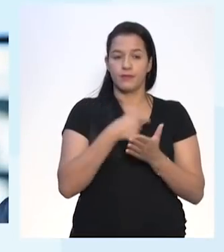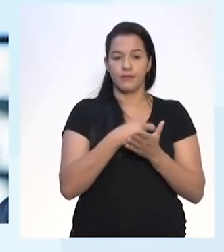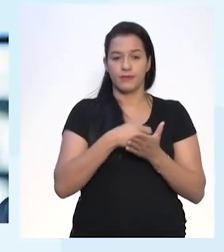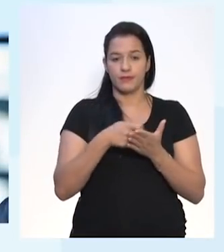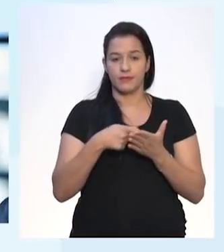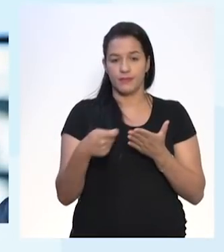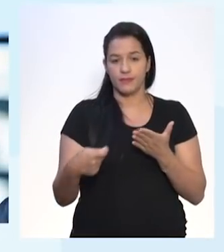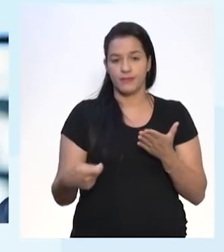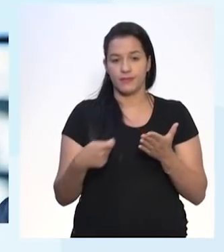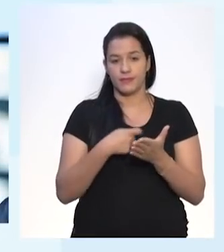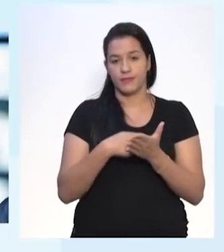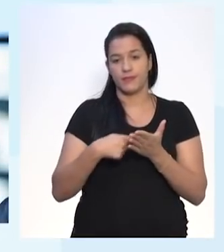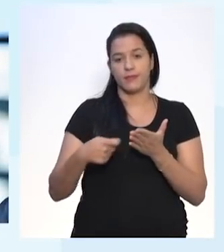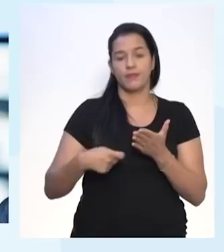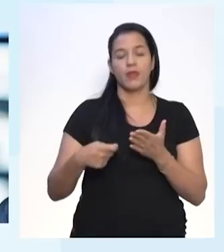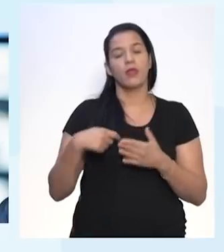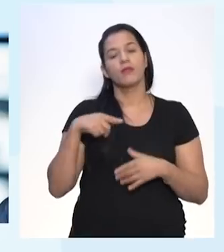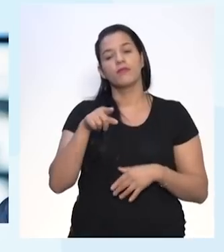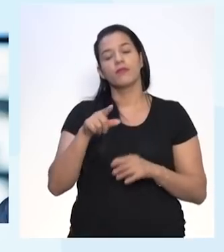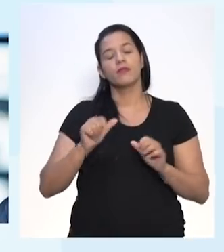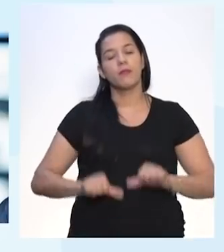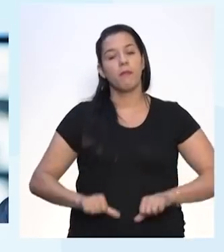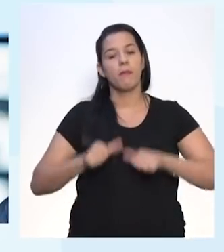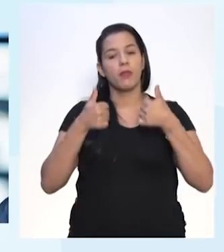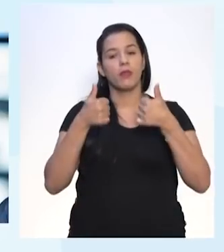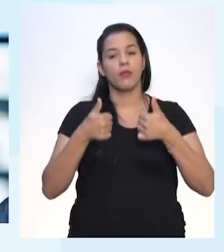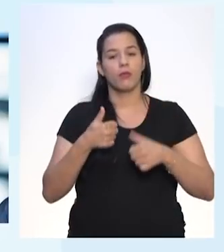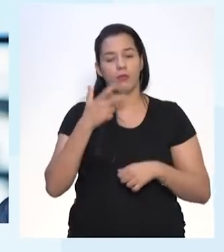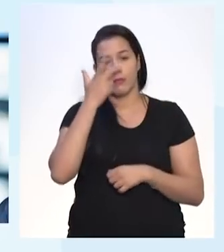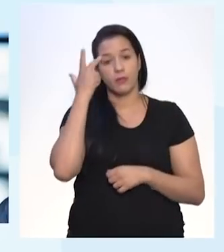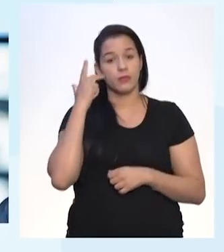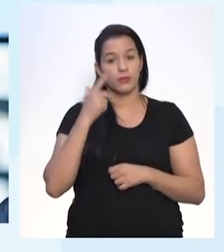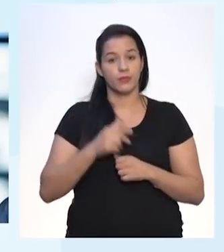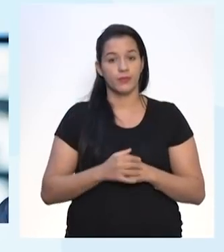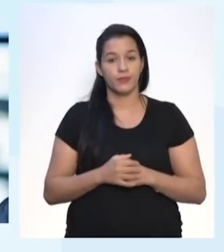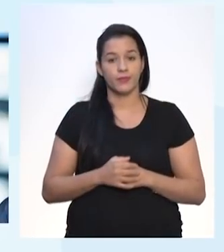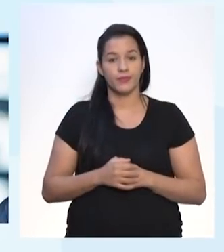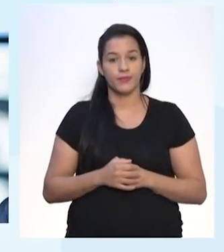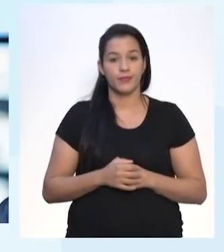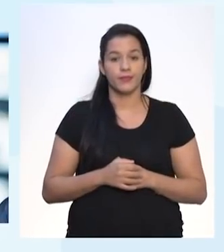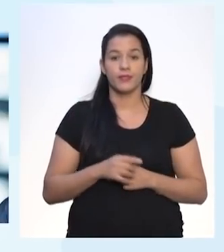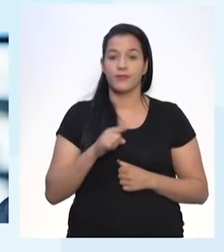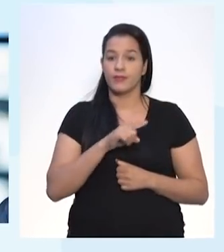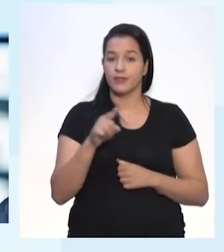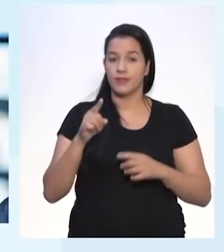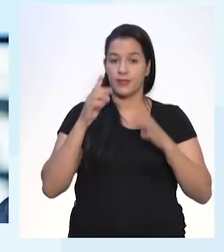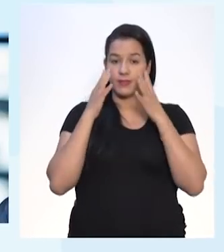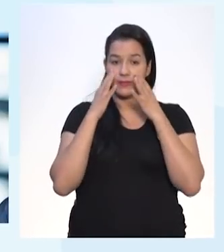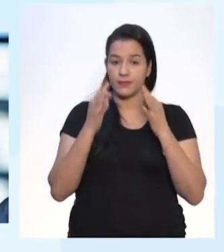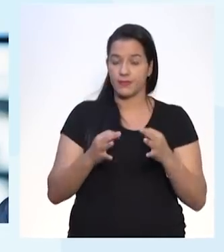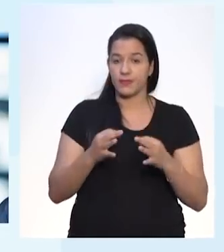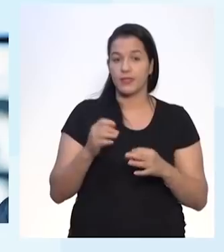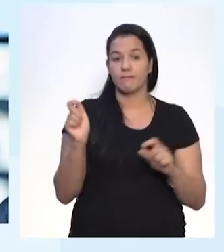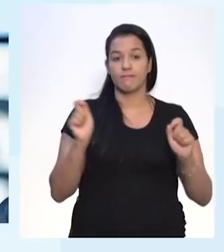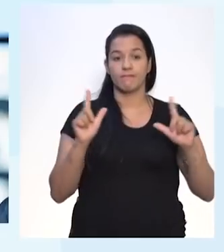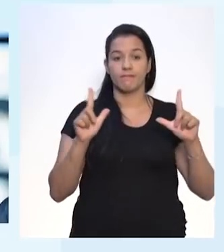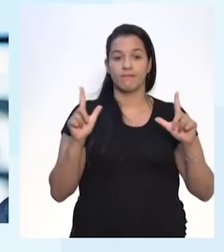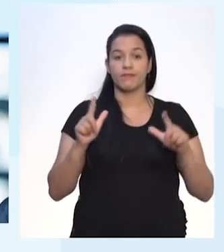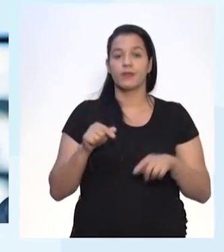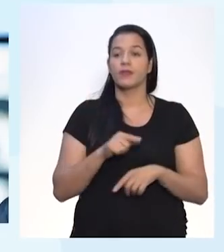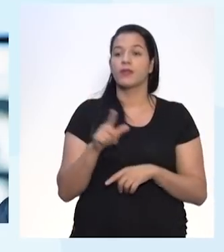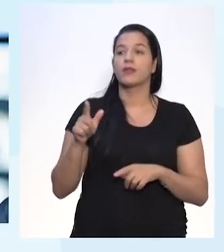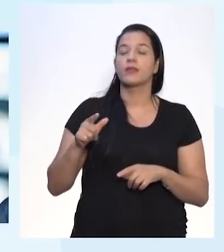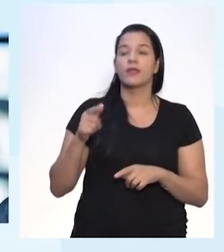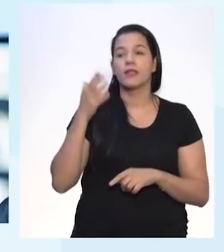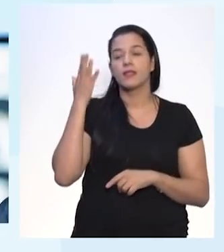fazer para ser uma pessoa melhor. Para quem é bem atento, já sacou um negócio. Duda, o que o